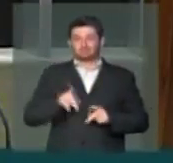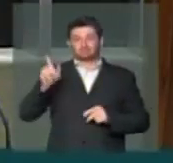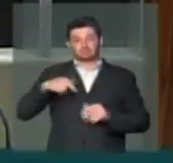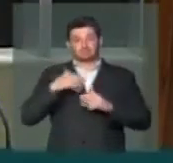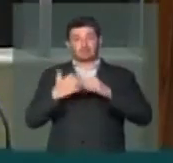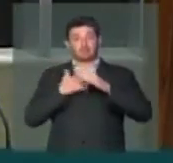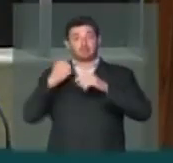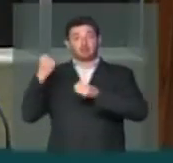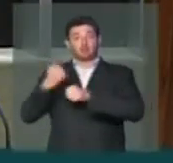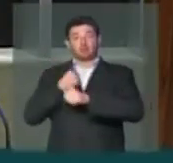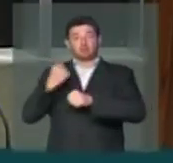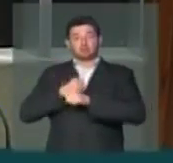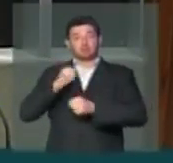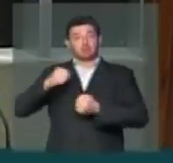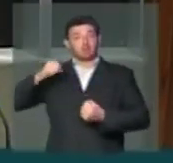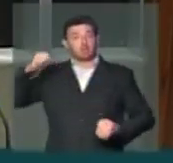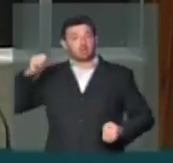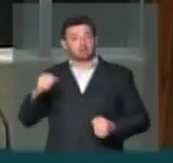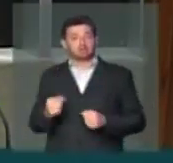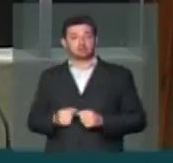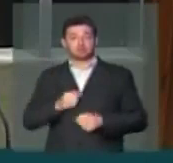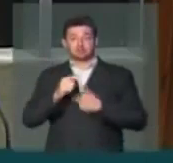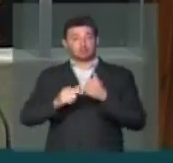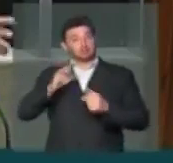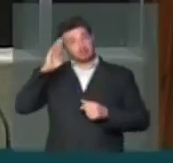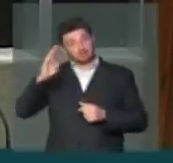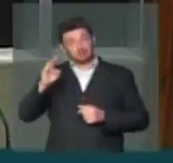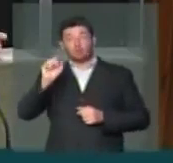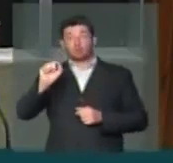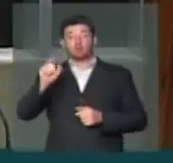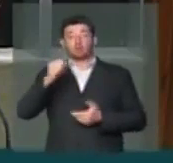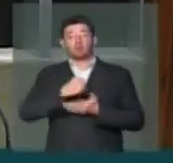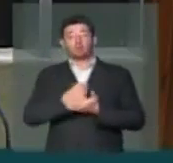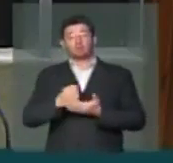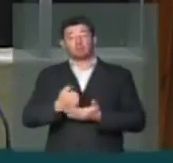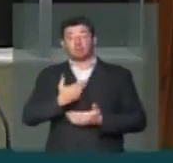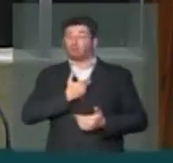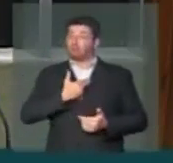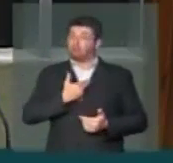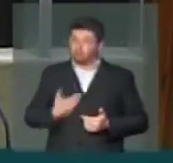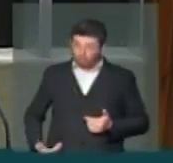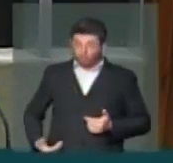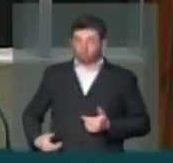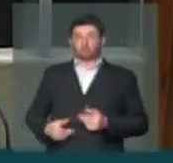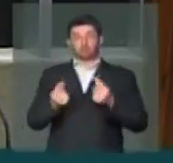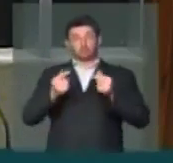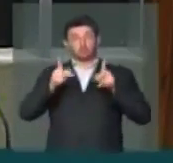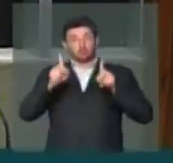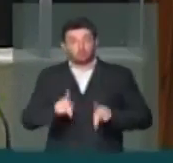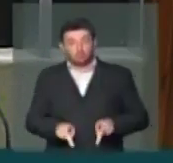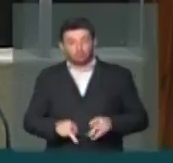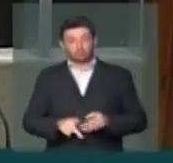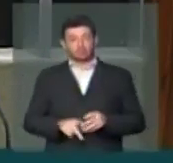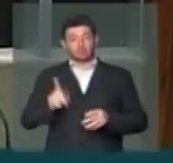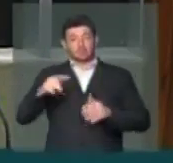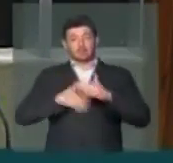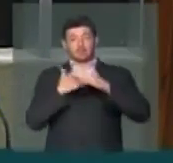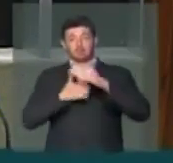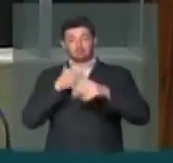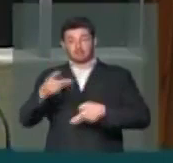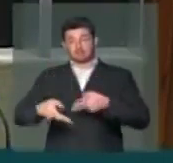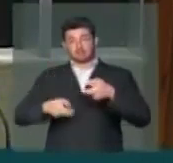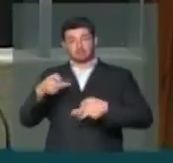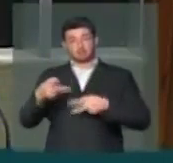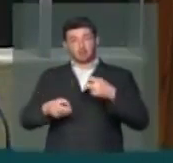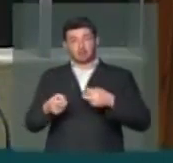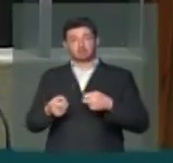grandes empreiteiras, que trabalham sobretudo com contratos públicos, são empresas de exploração de